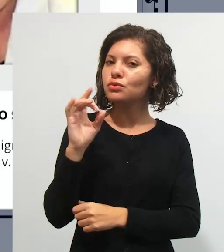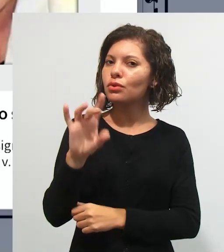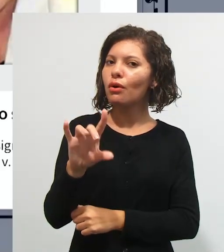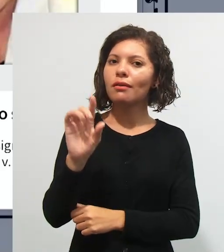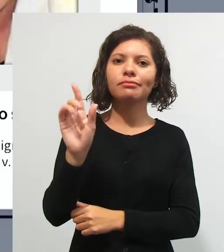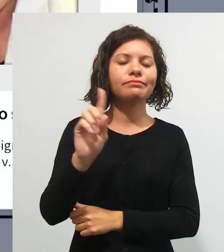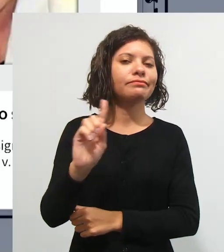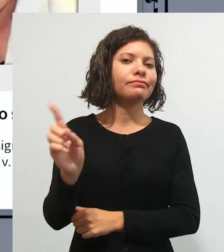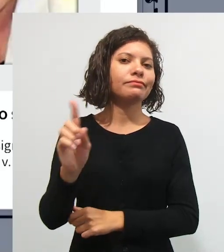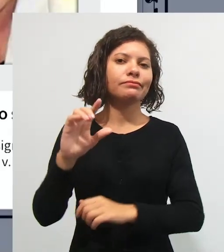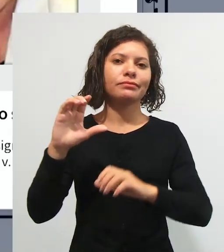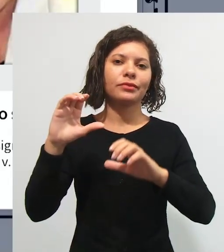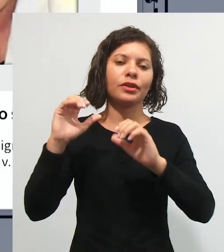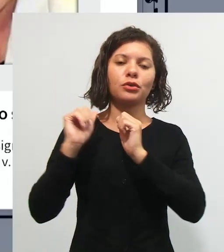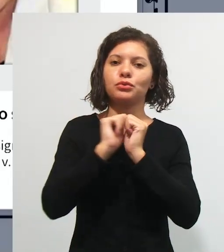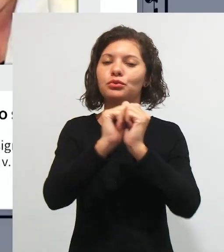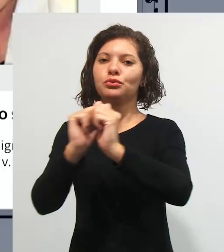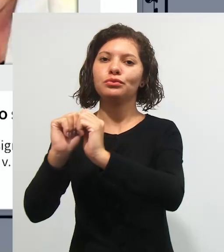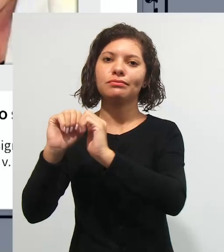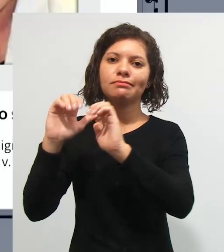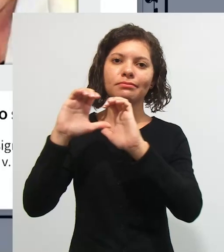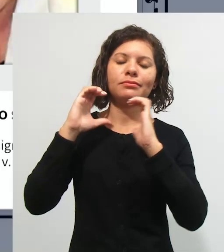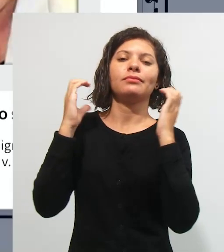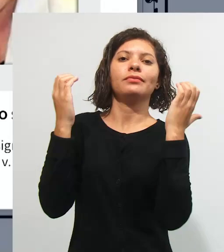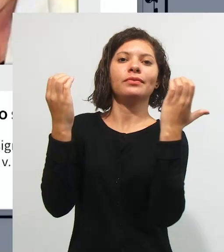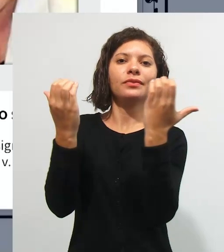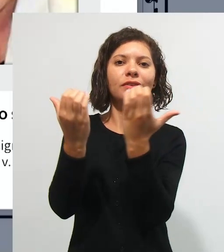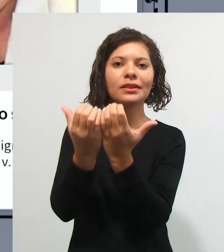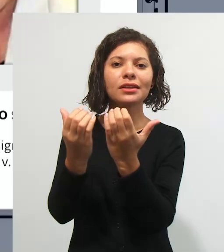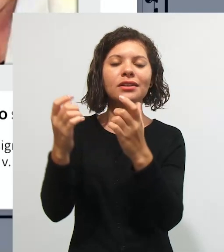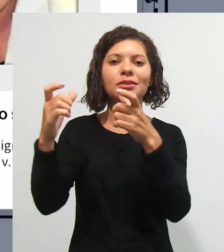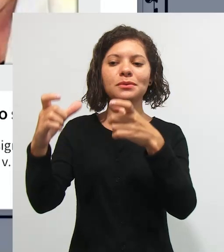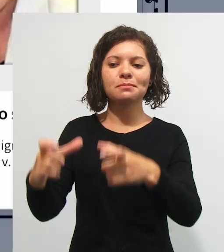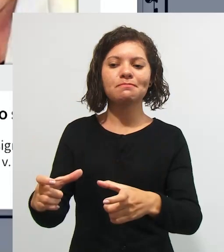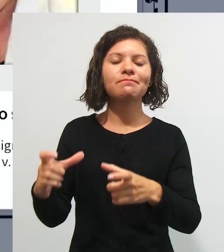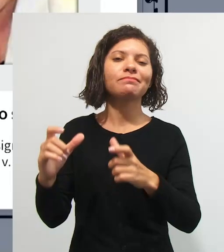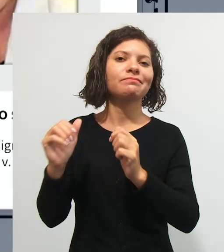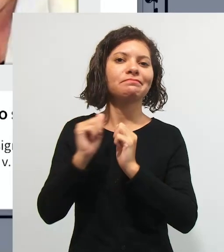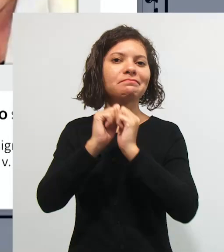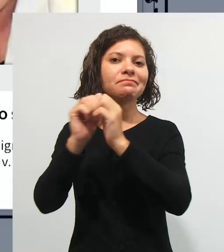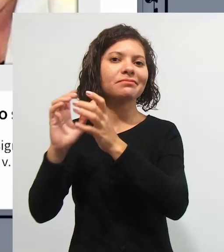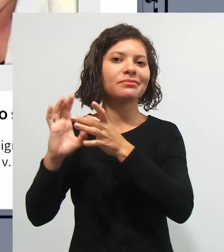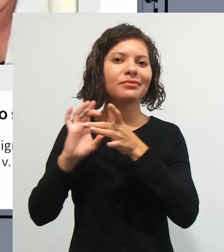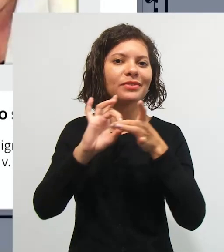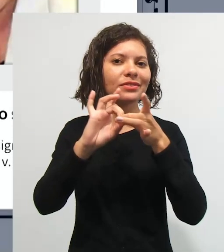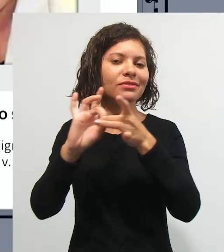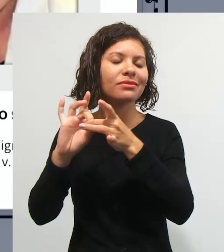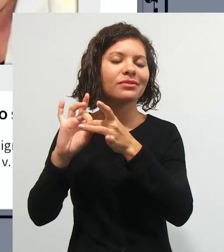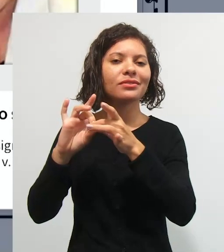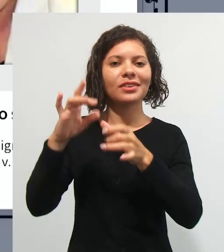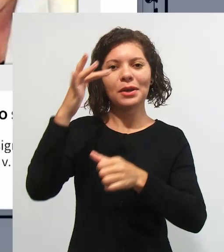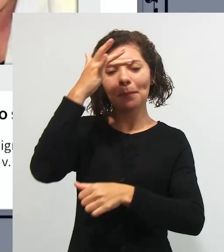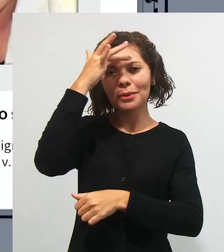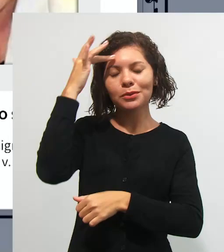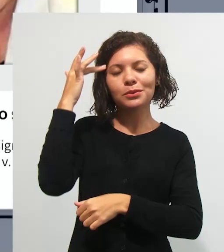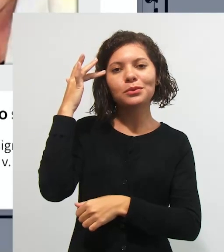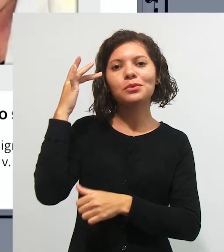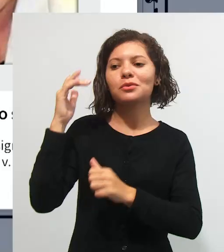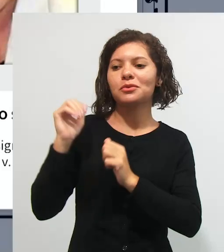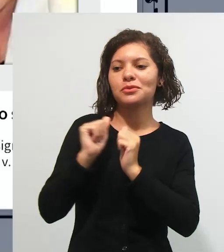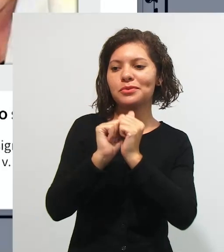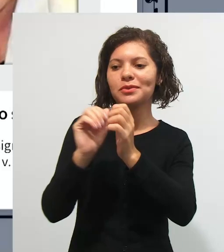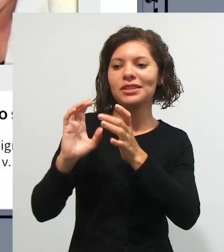numa comunidade. A comunidade é um espaço coletivo. E a comunidade encontra-se aonde? Em sociedade.